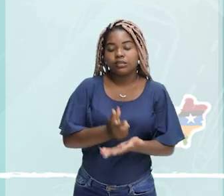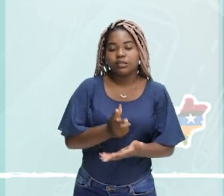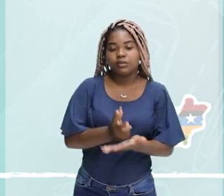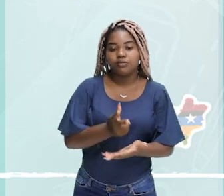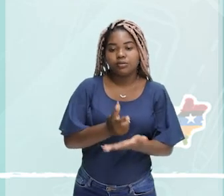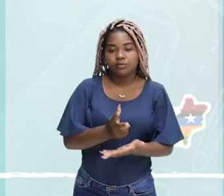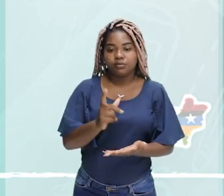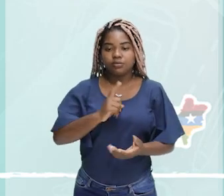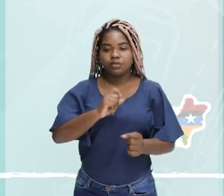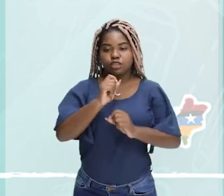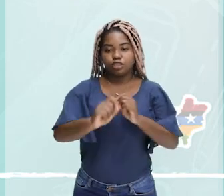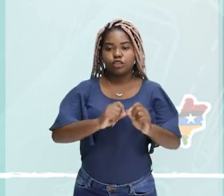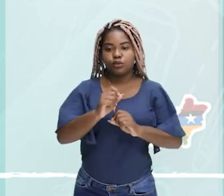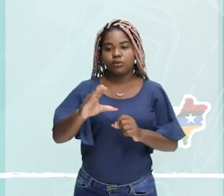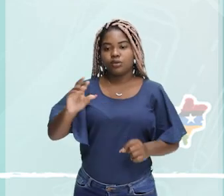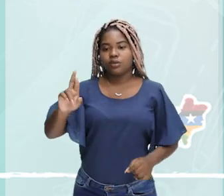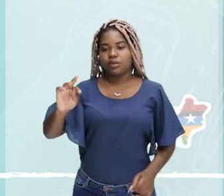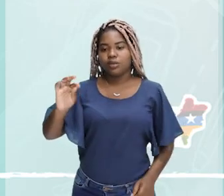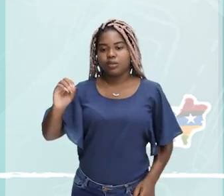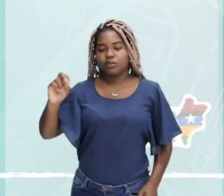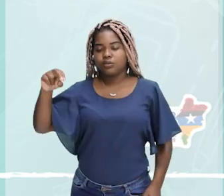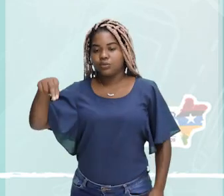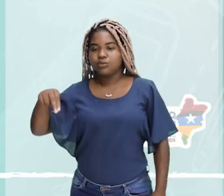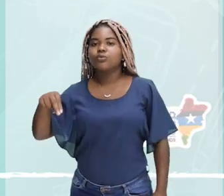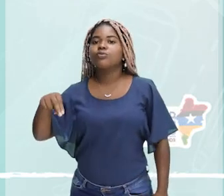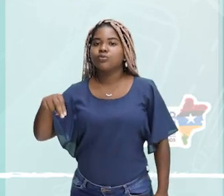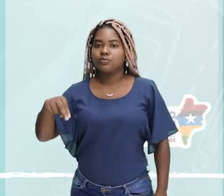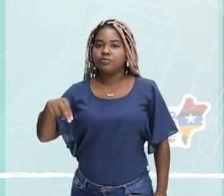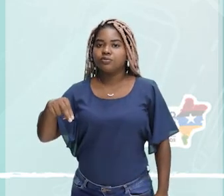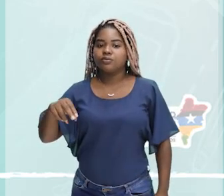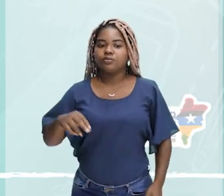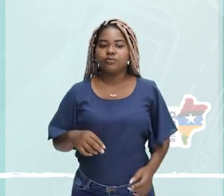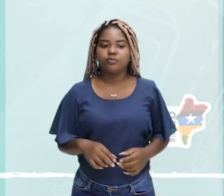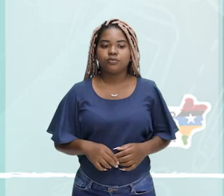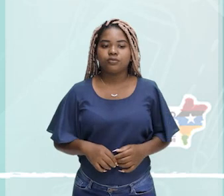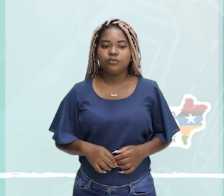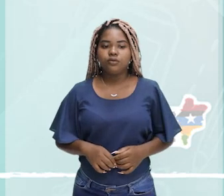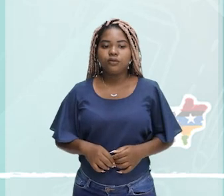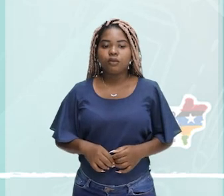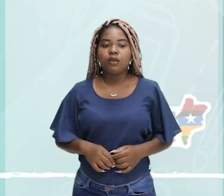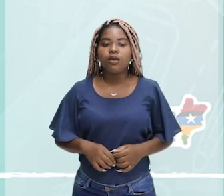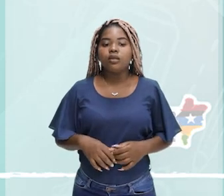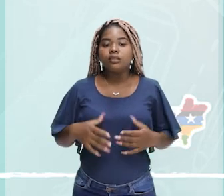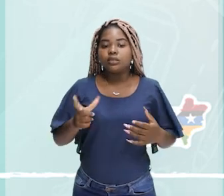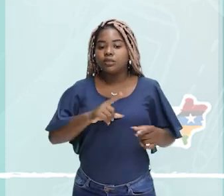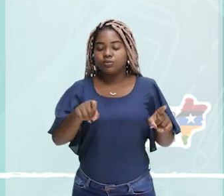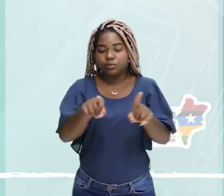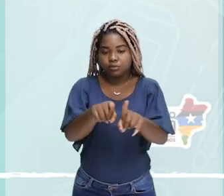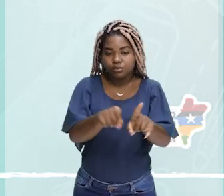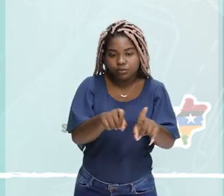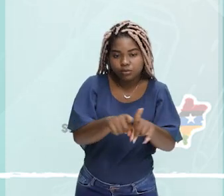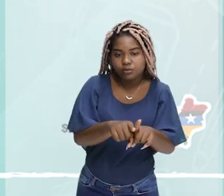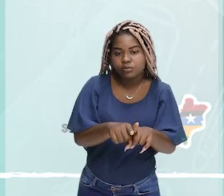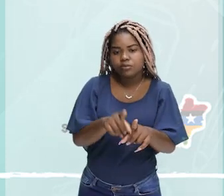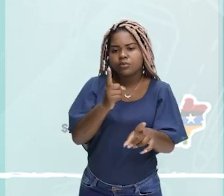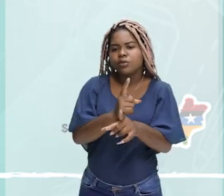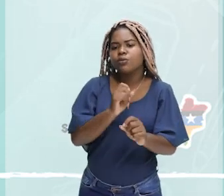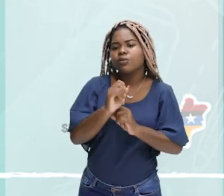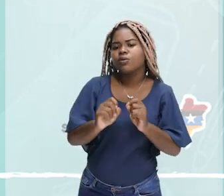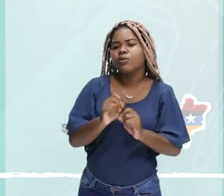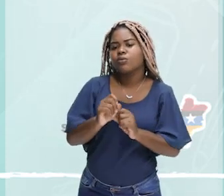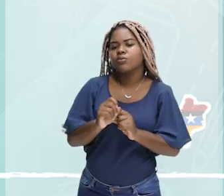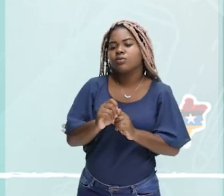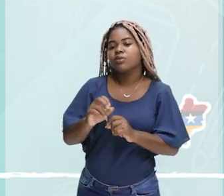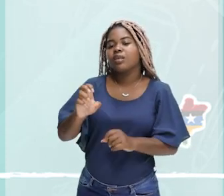recente, recobrindo os cráteres, ou seja, recobrindo as áreas de escudo cristalino, tá? Nas bacias sedimentares, o que a gente encontra?